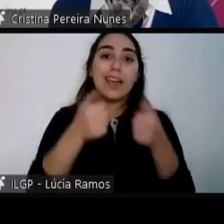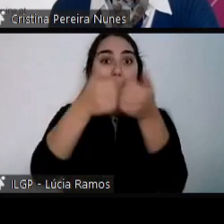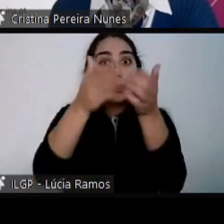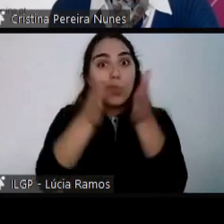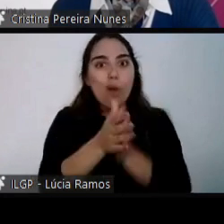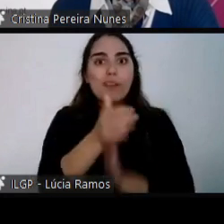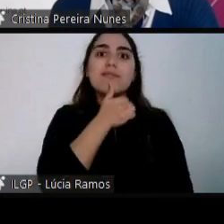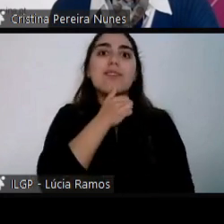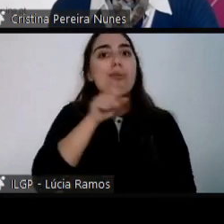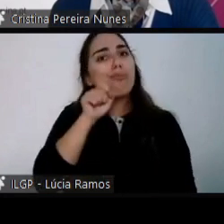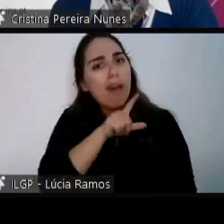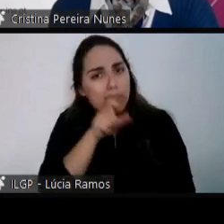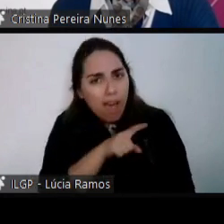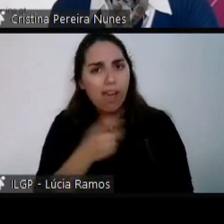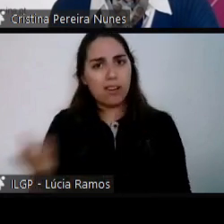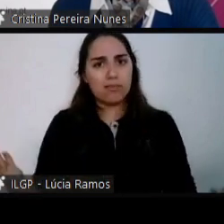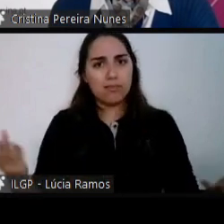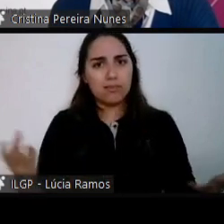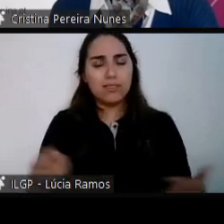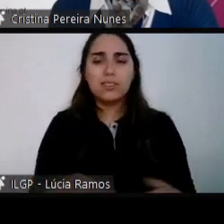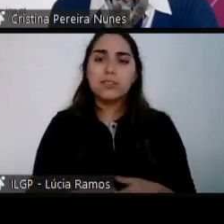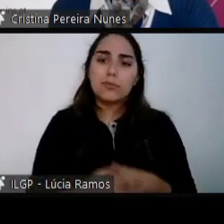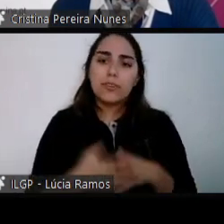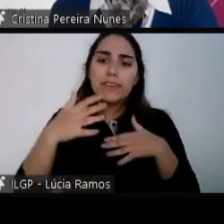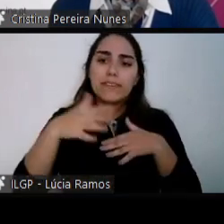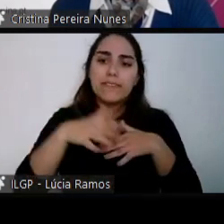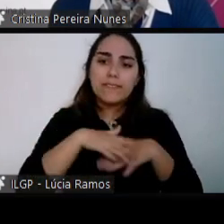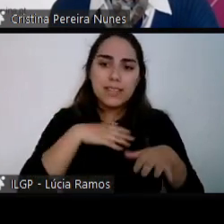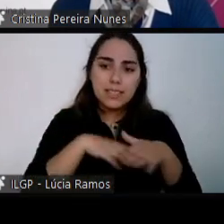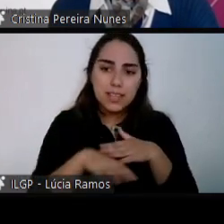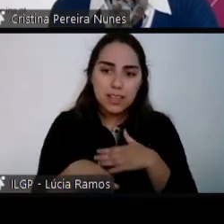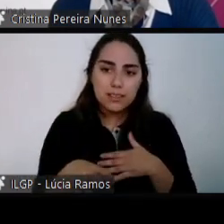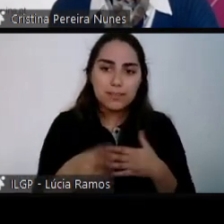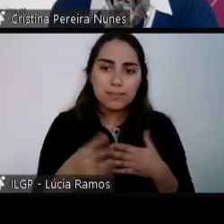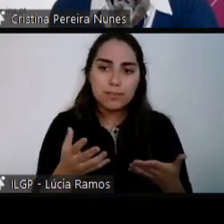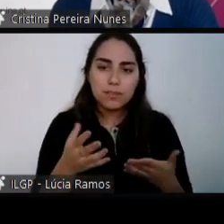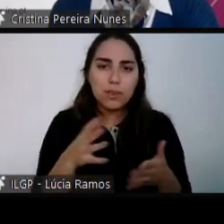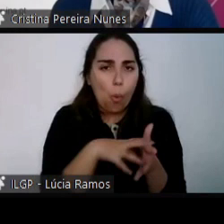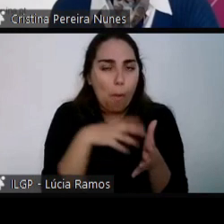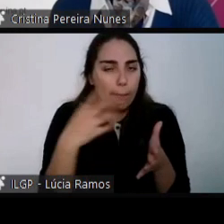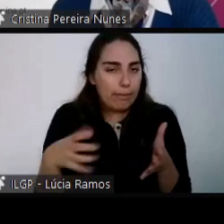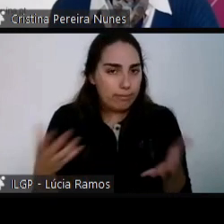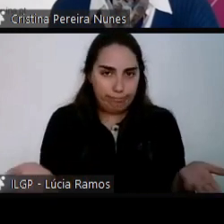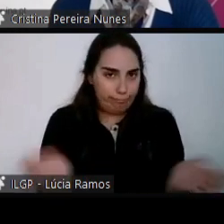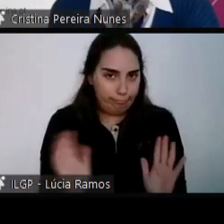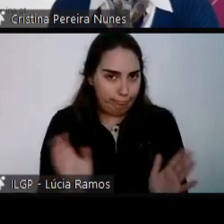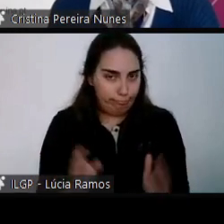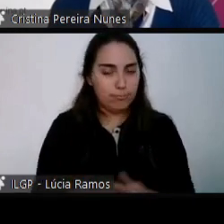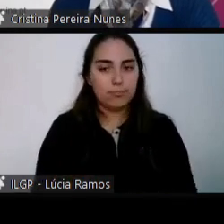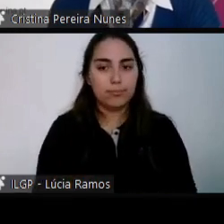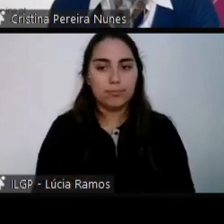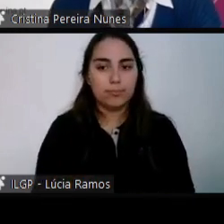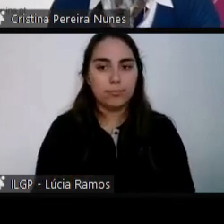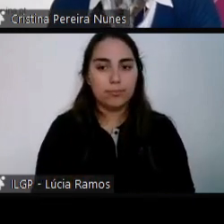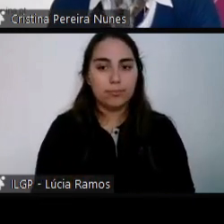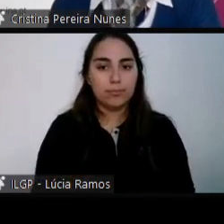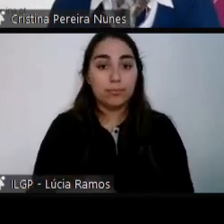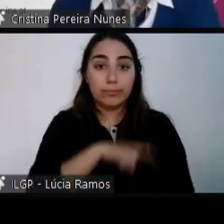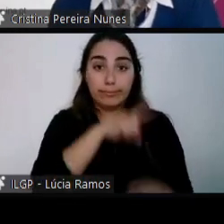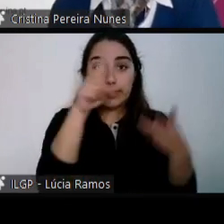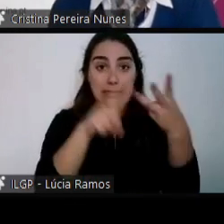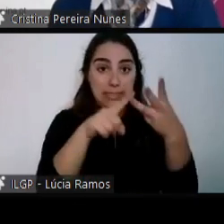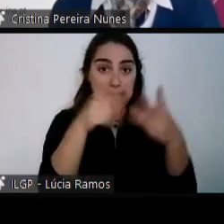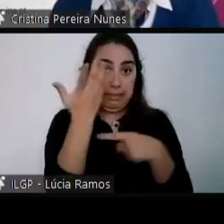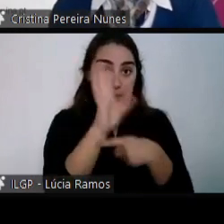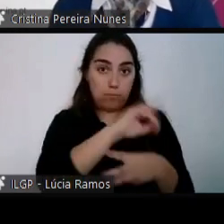negócio mais abaixo possam elas fazer business intelligence sem estarem a complicar. E o terceiro exemplo que eu vou dar, que eu vejo